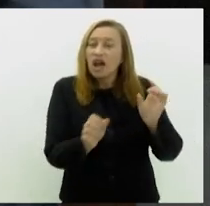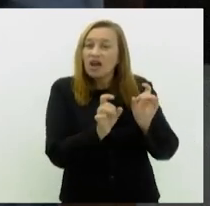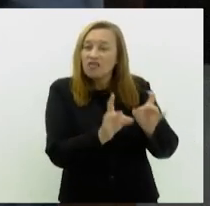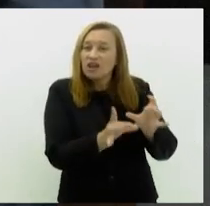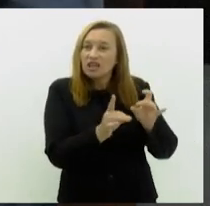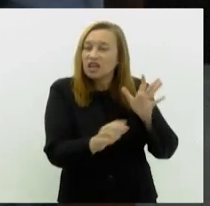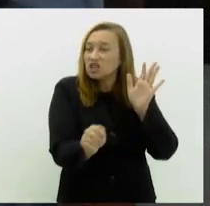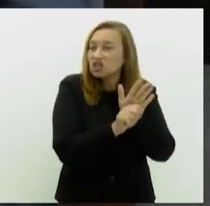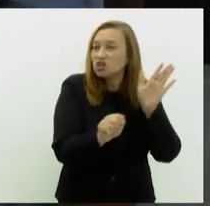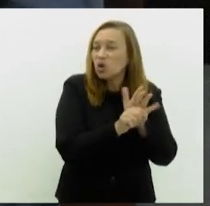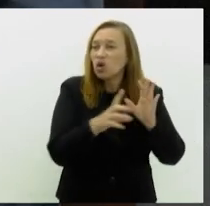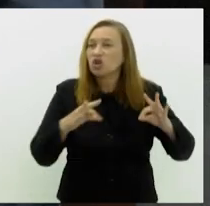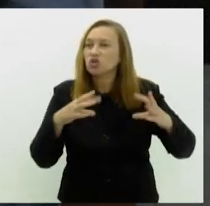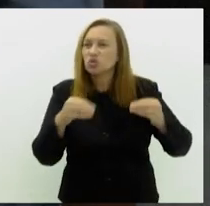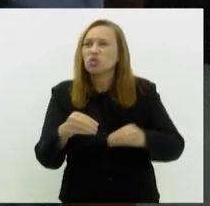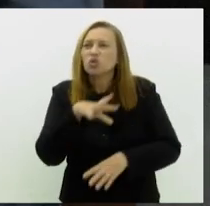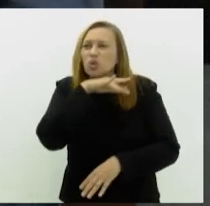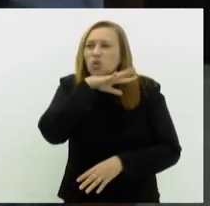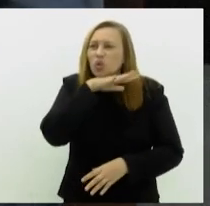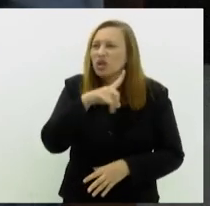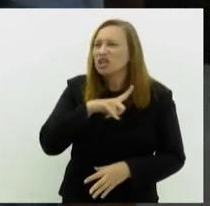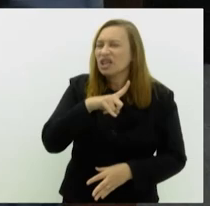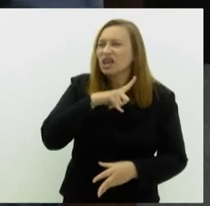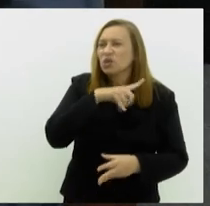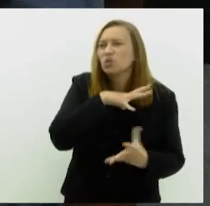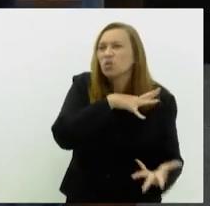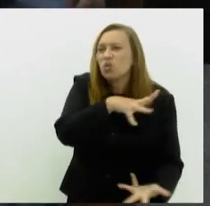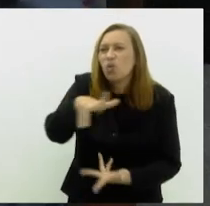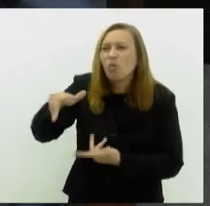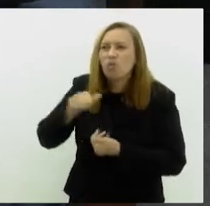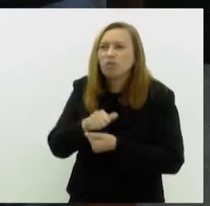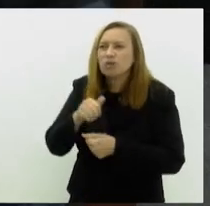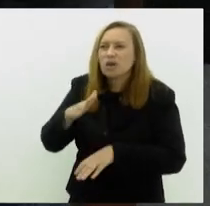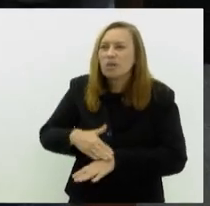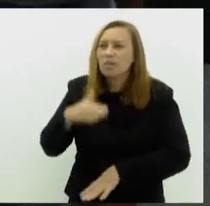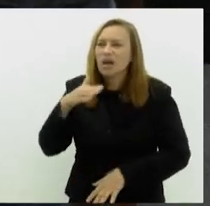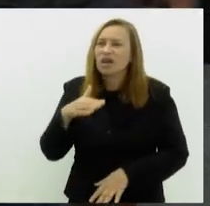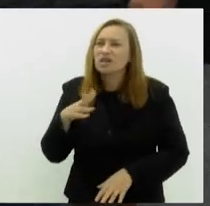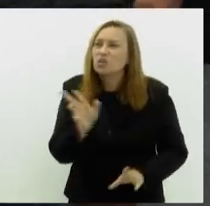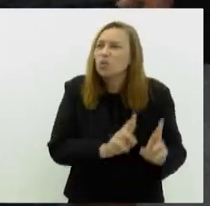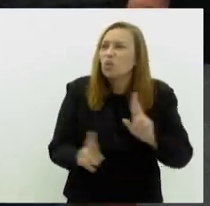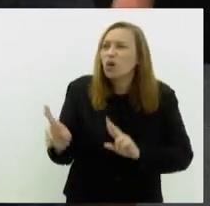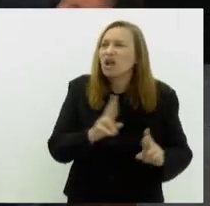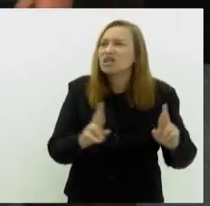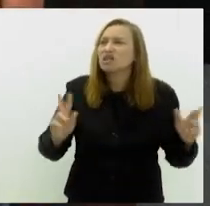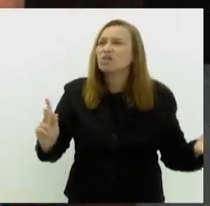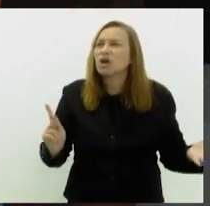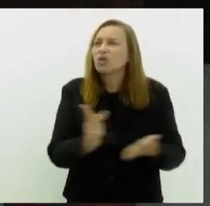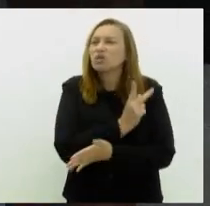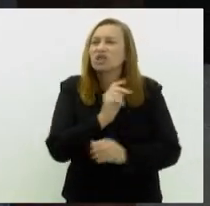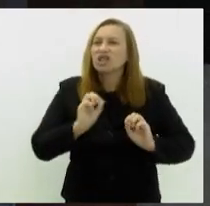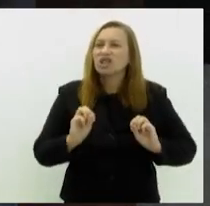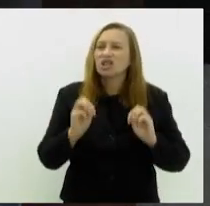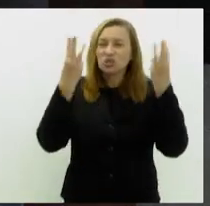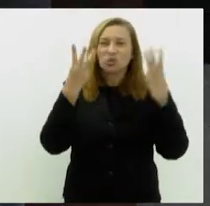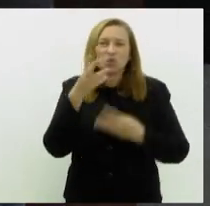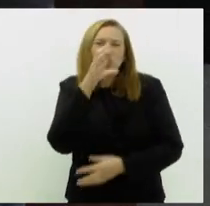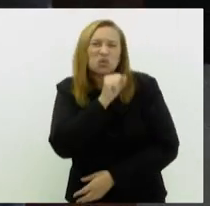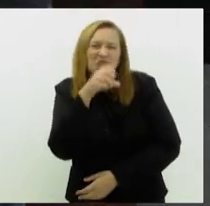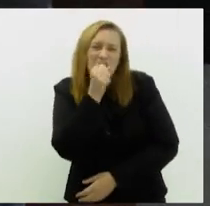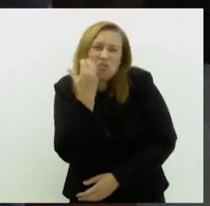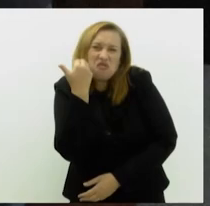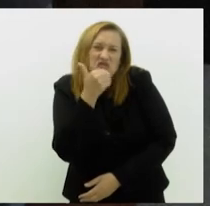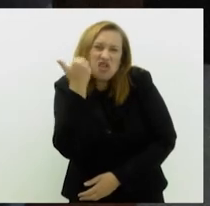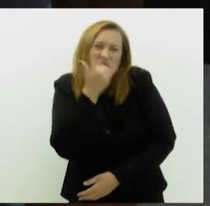que existe no mundo, e mais ainda com relação aí o que aconteceu esse show de sábado, né, uma